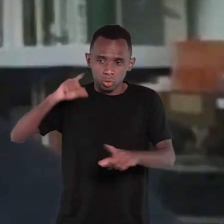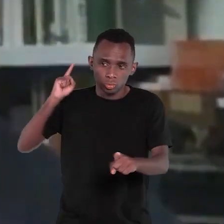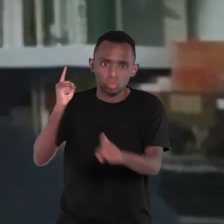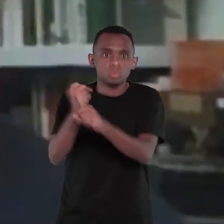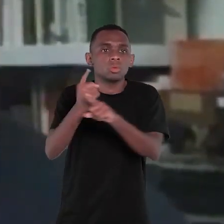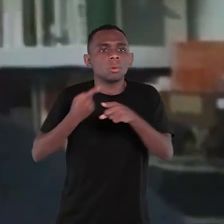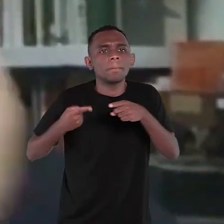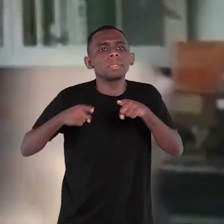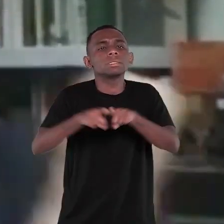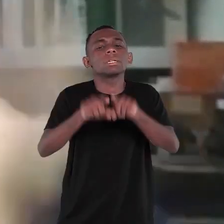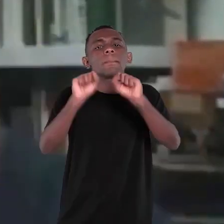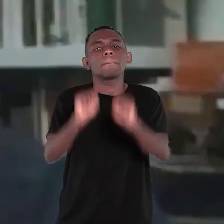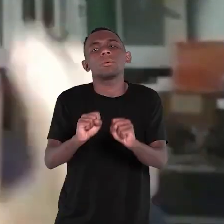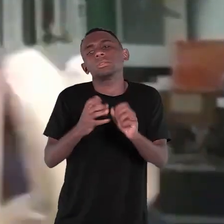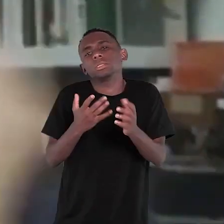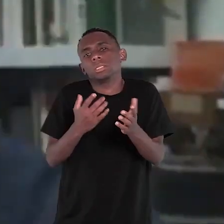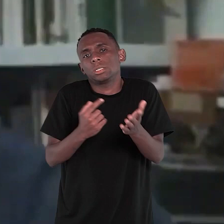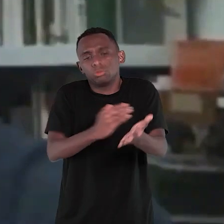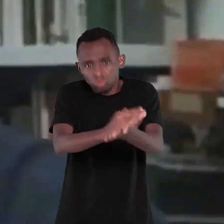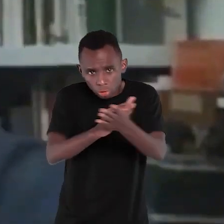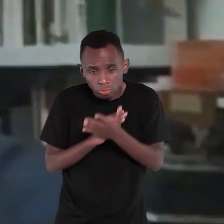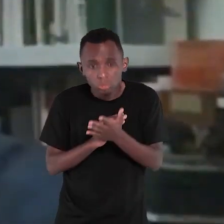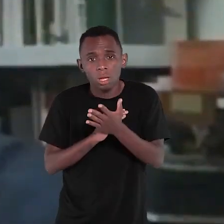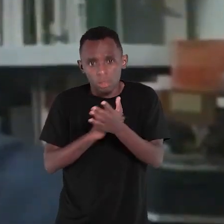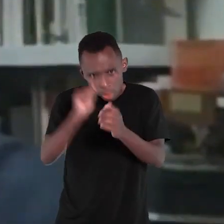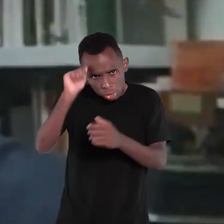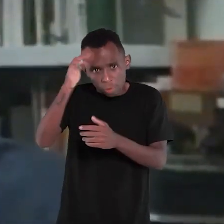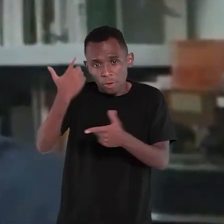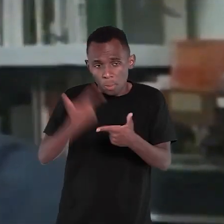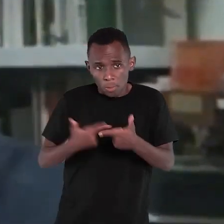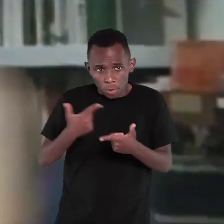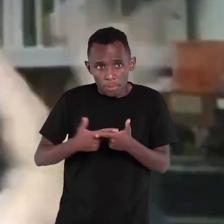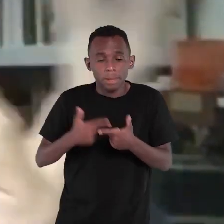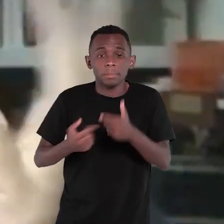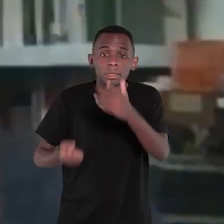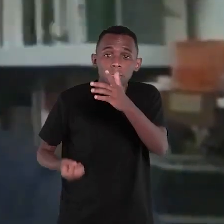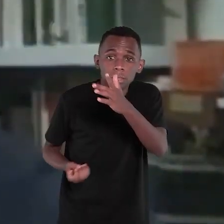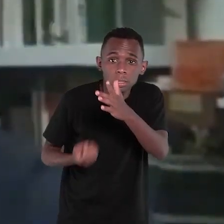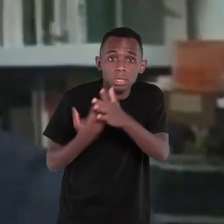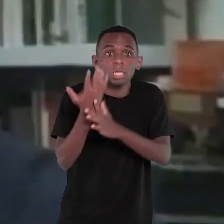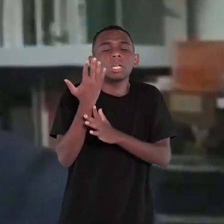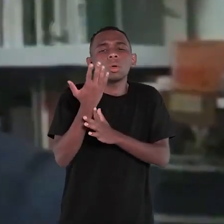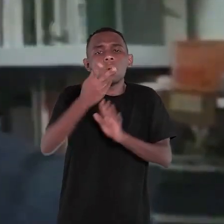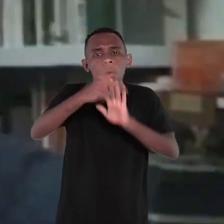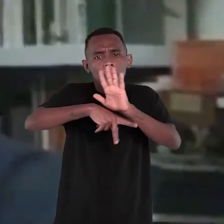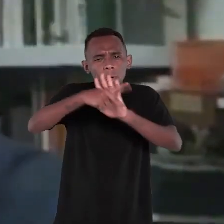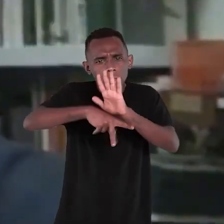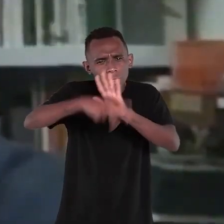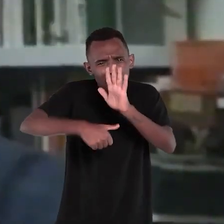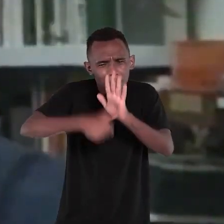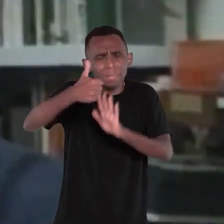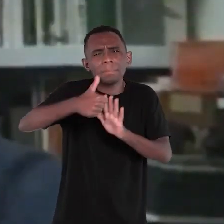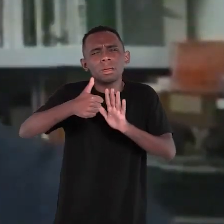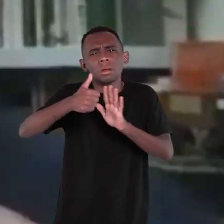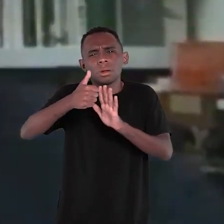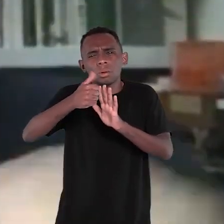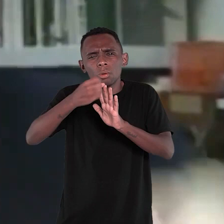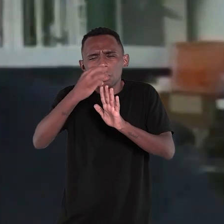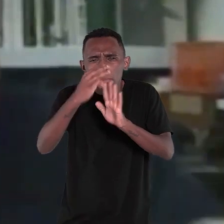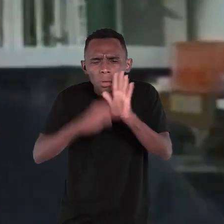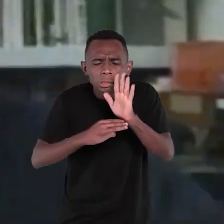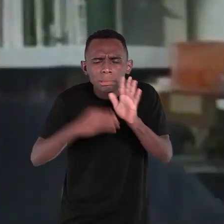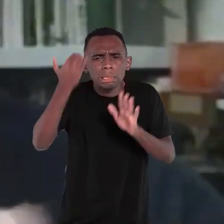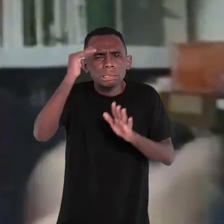gente encontrou um parceiro que podia nos ajudar a resolver isso, né? E montamos primeiro um projeto piloto, para entender